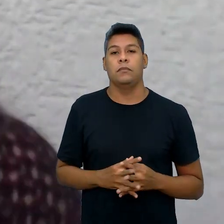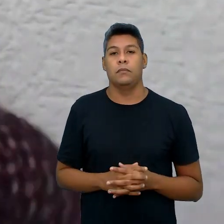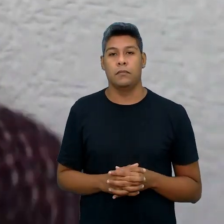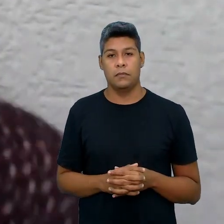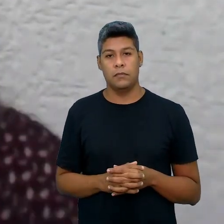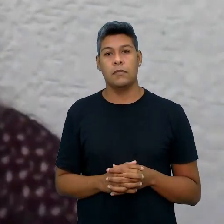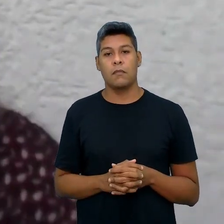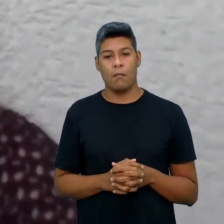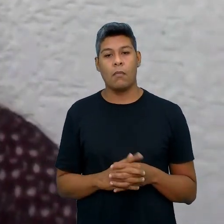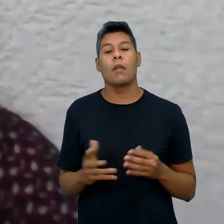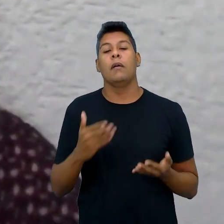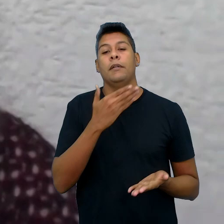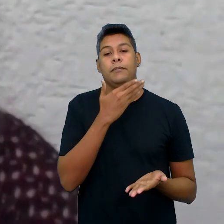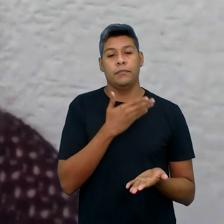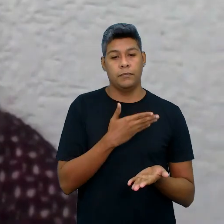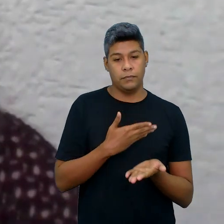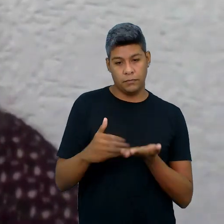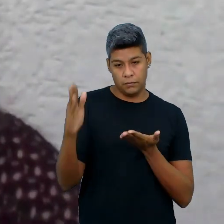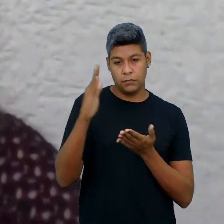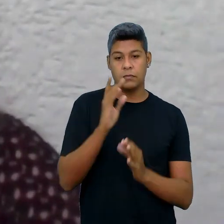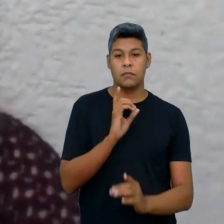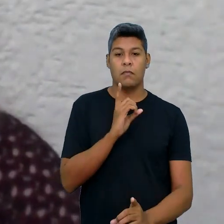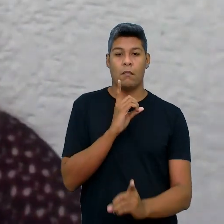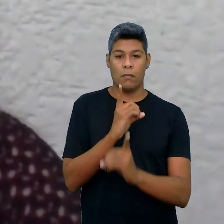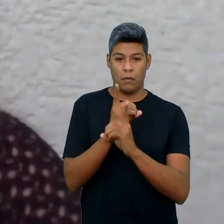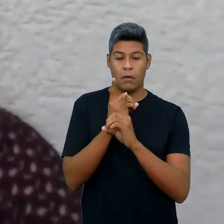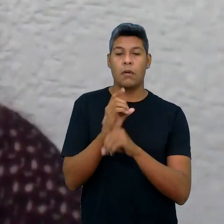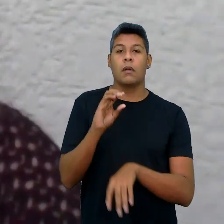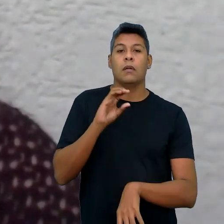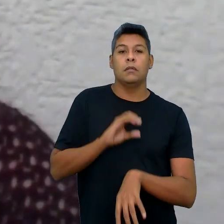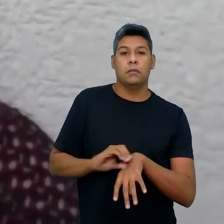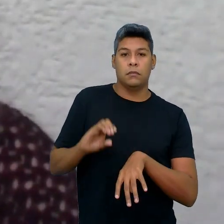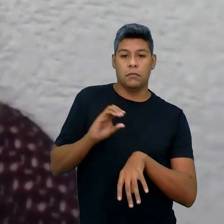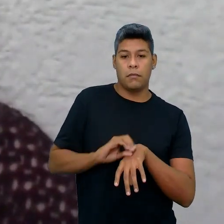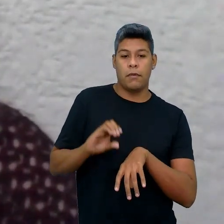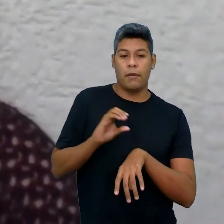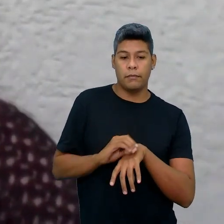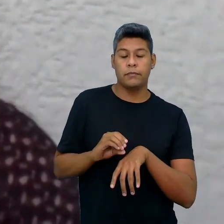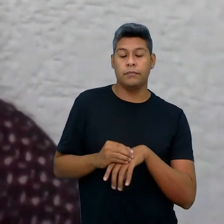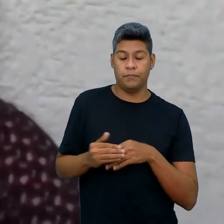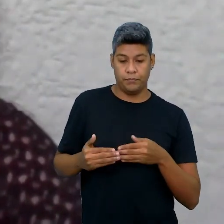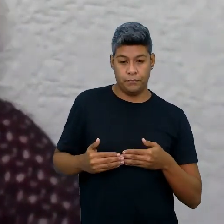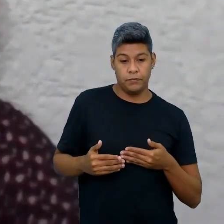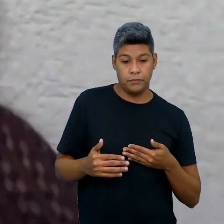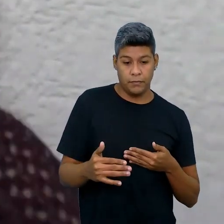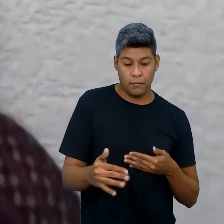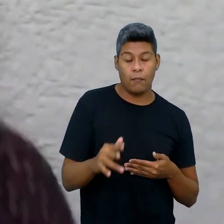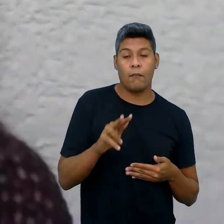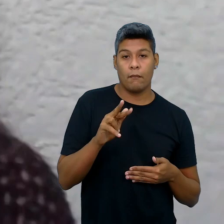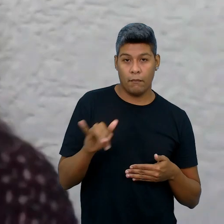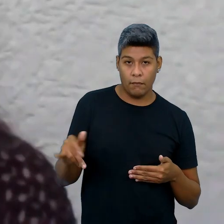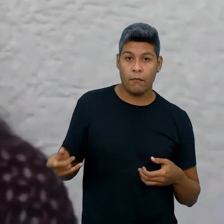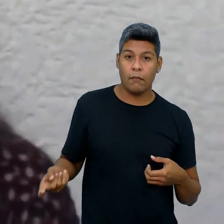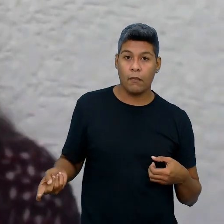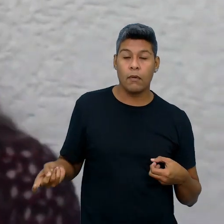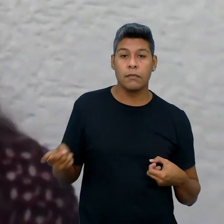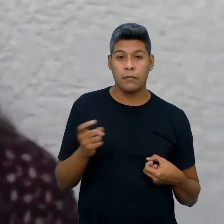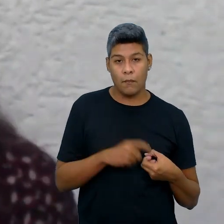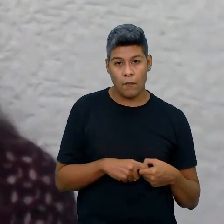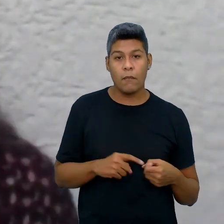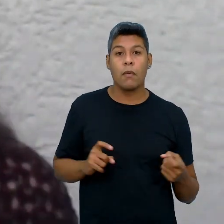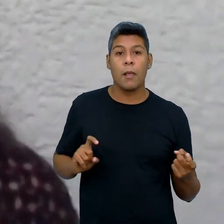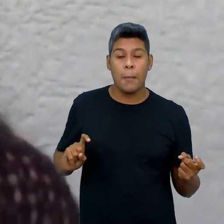E vamos dar início, né, ao nosso encontro formativo do ano série. E aqui nós vamos retomar algumas